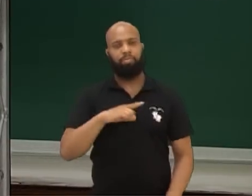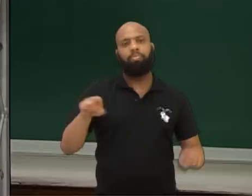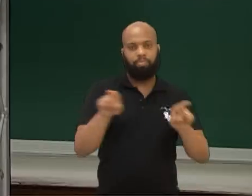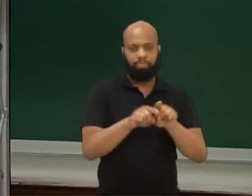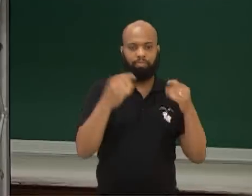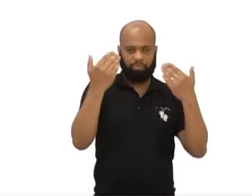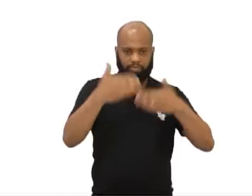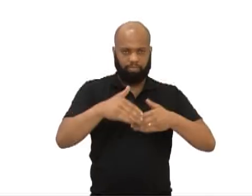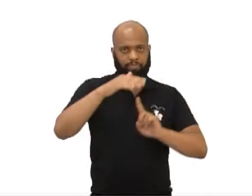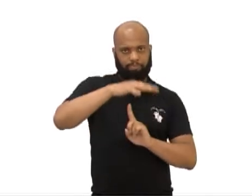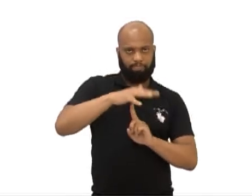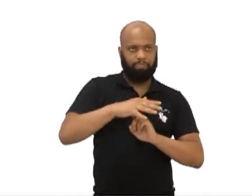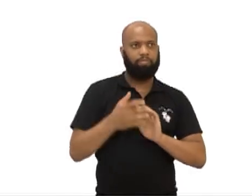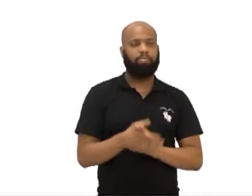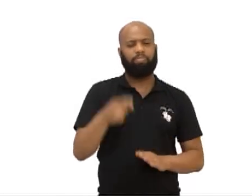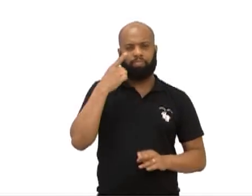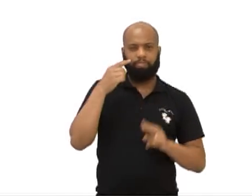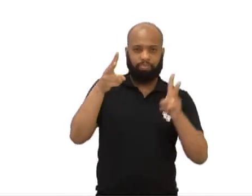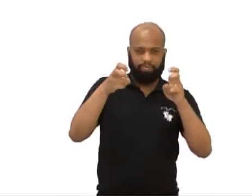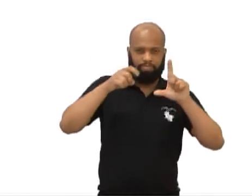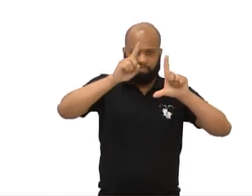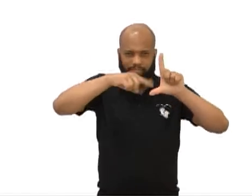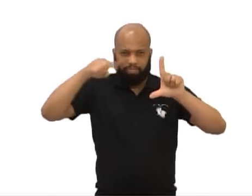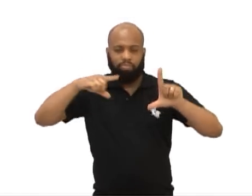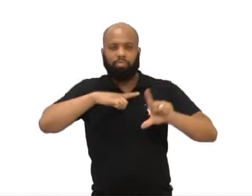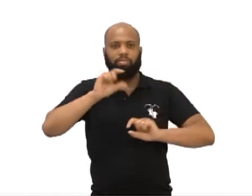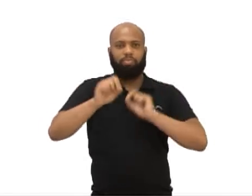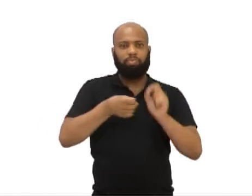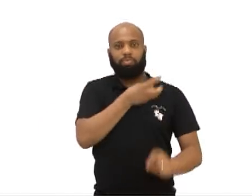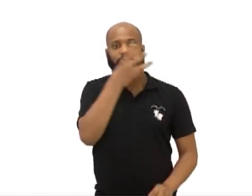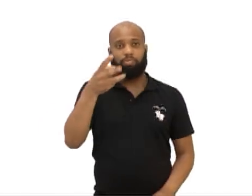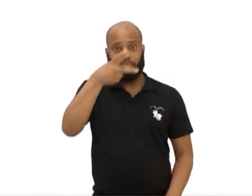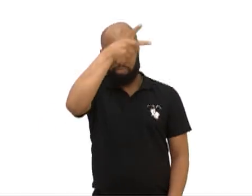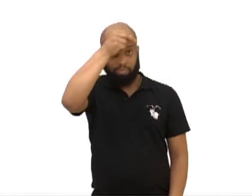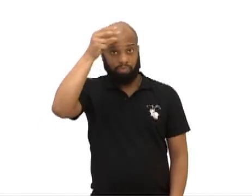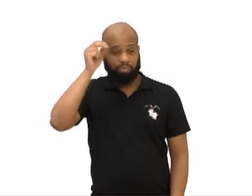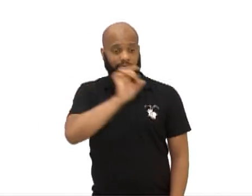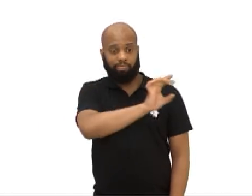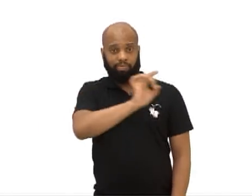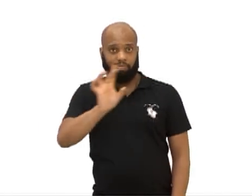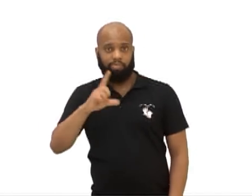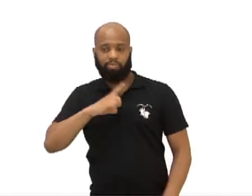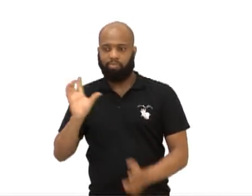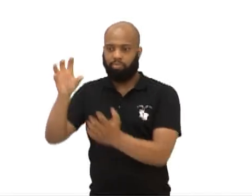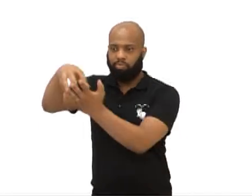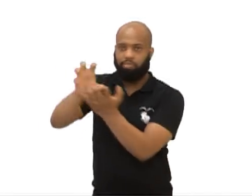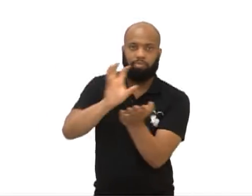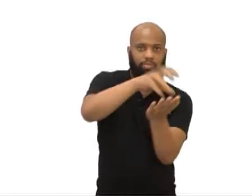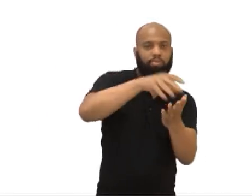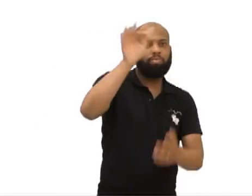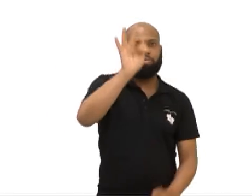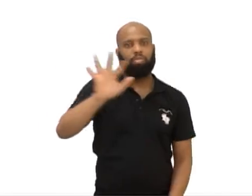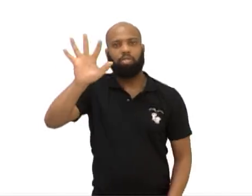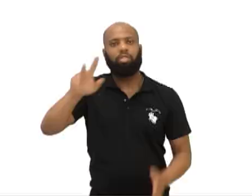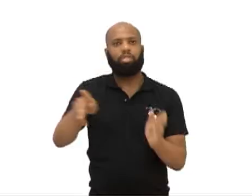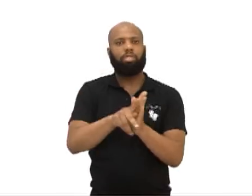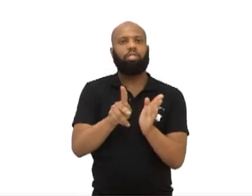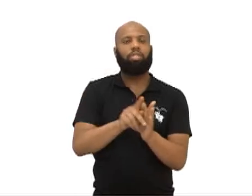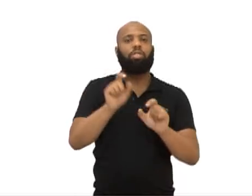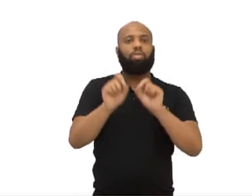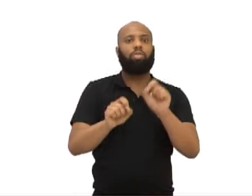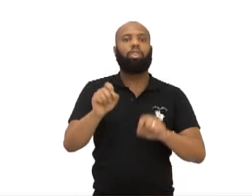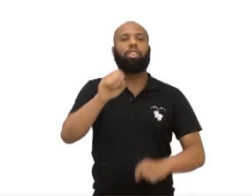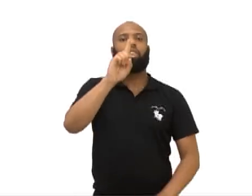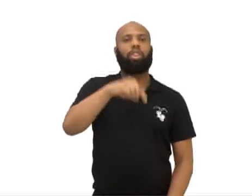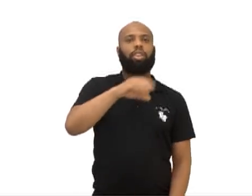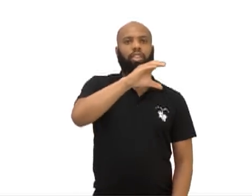Prova Paraná. Observe no gráfico abaixo a quantidade de municípios de cada unidade da federação da região centro-oeste brasileira.